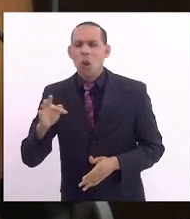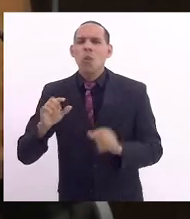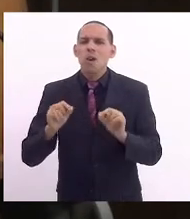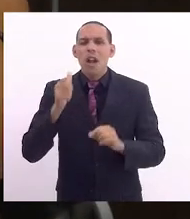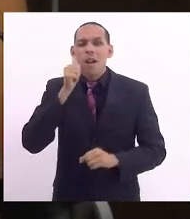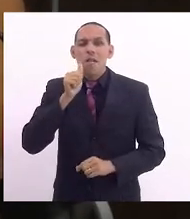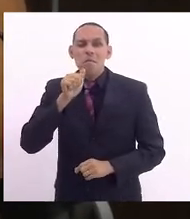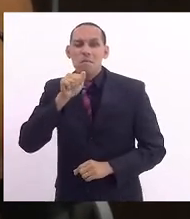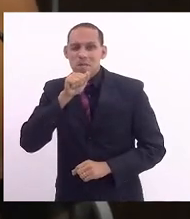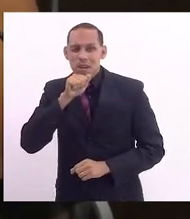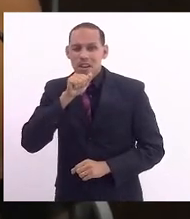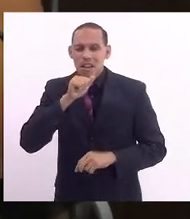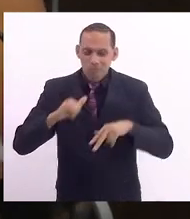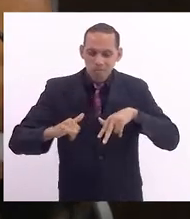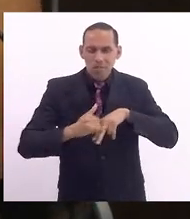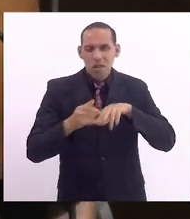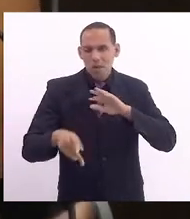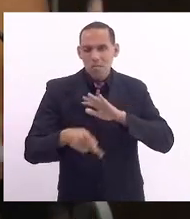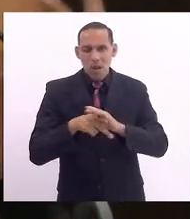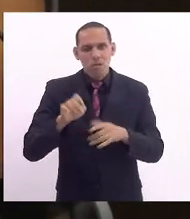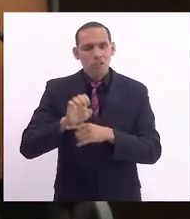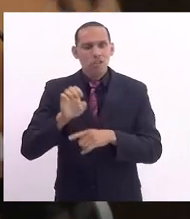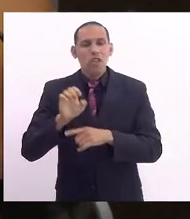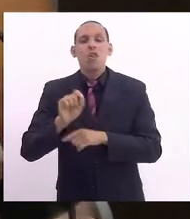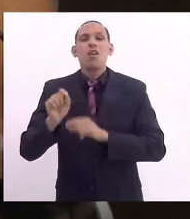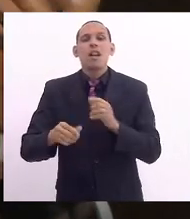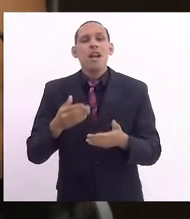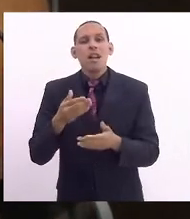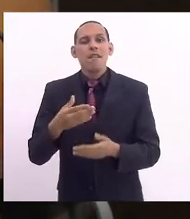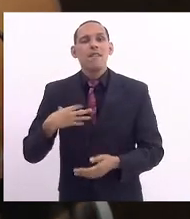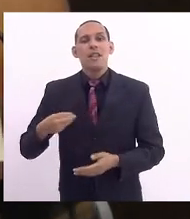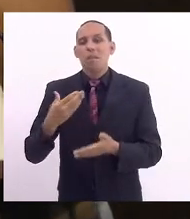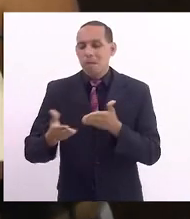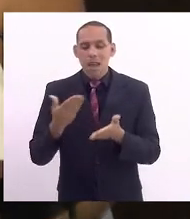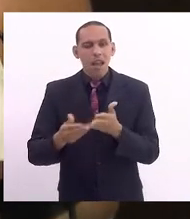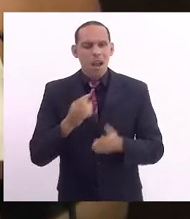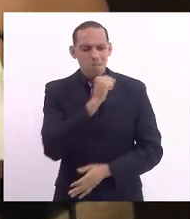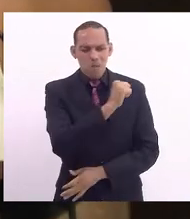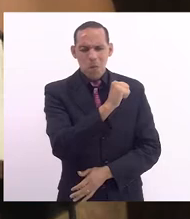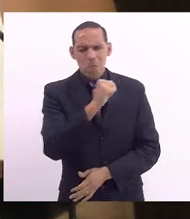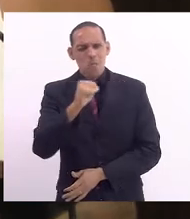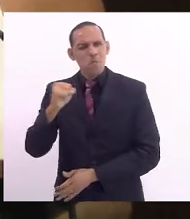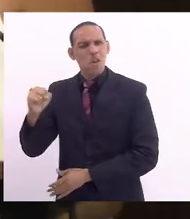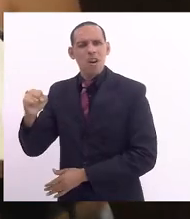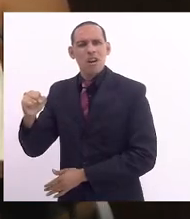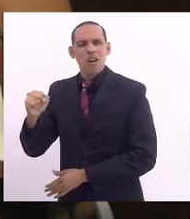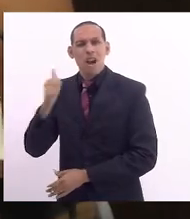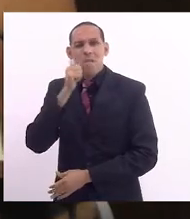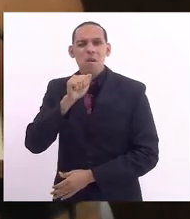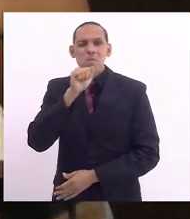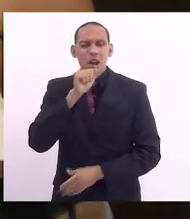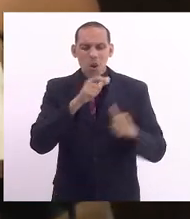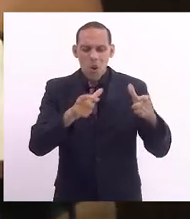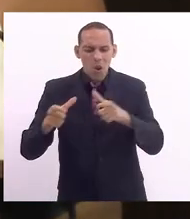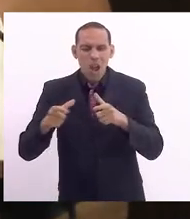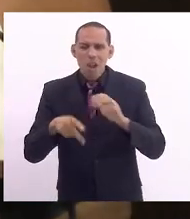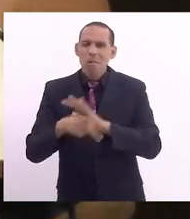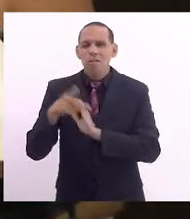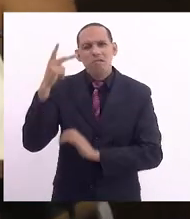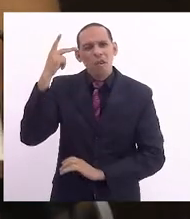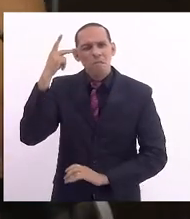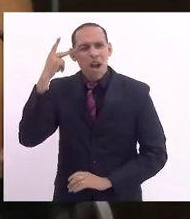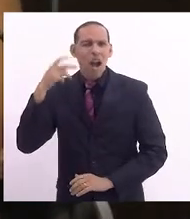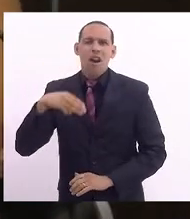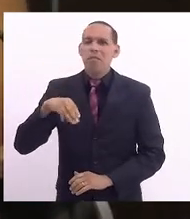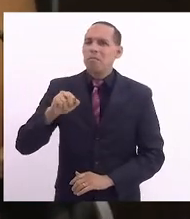mães vítimas do Estado. Mães que perderam seus filhos assassinados. Mães de vários lugares de São Paulo, mães da